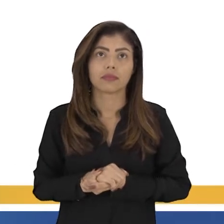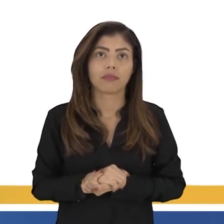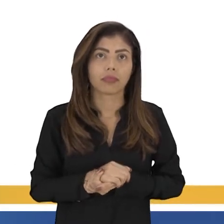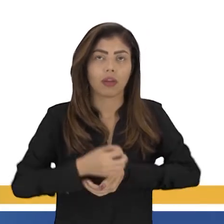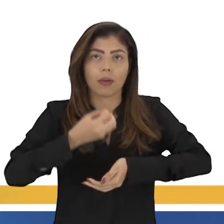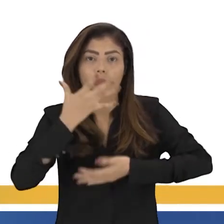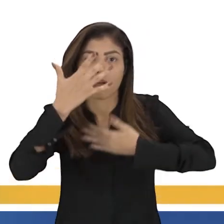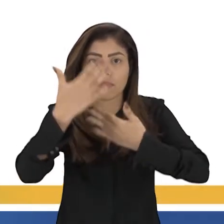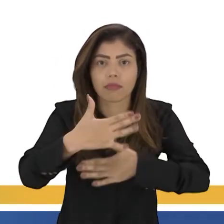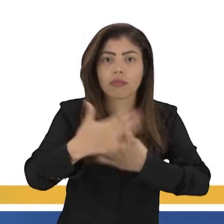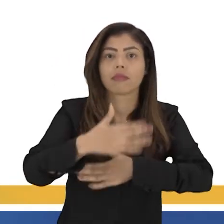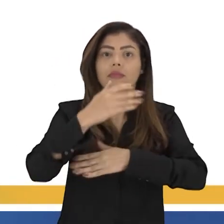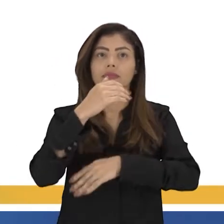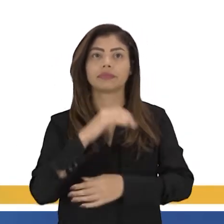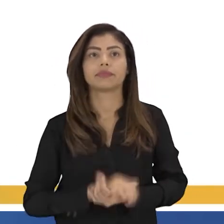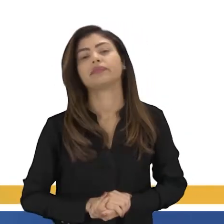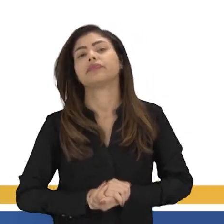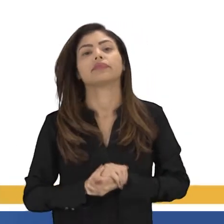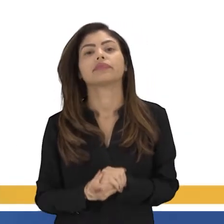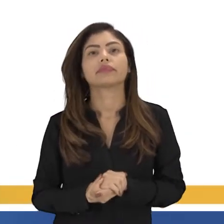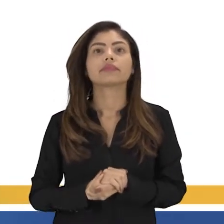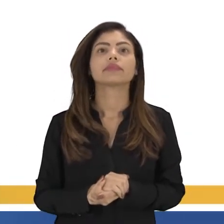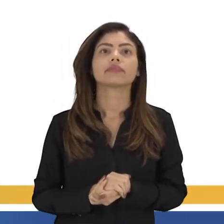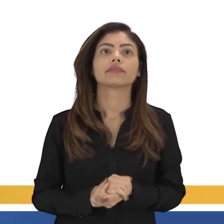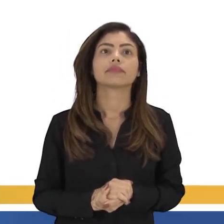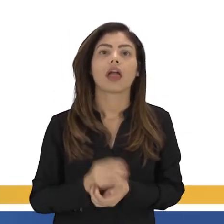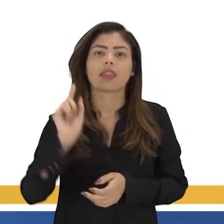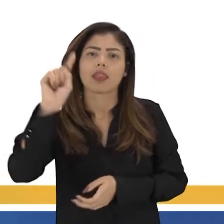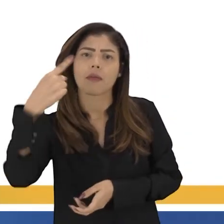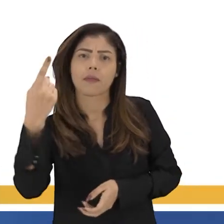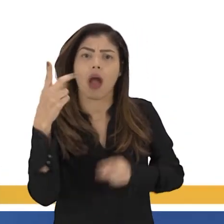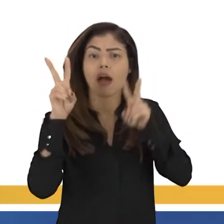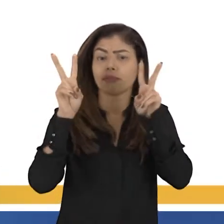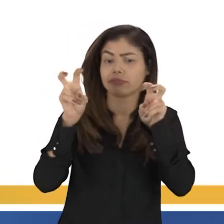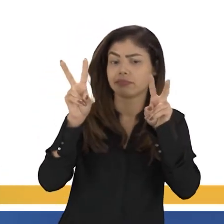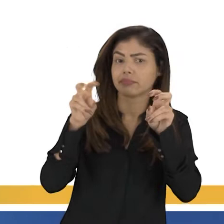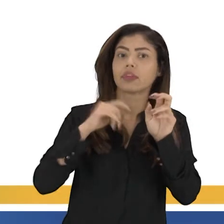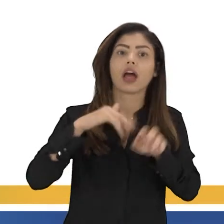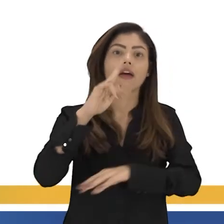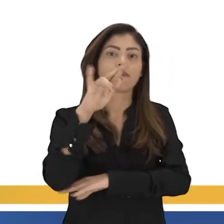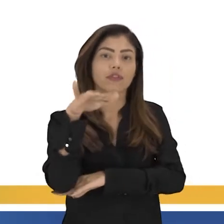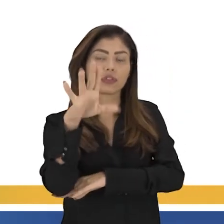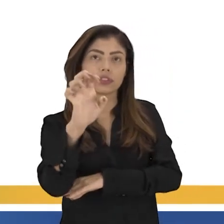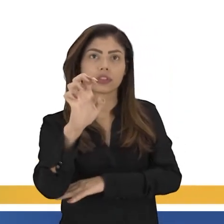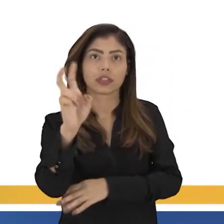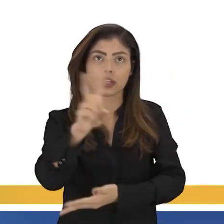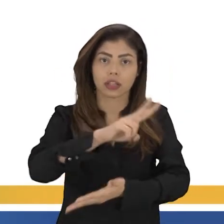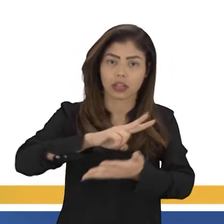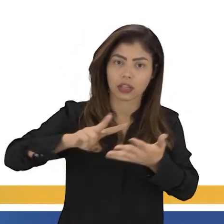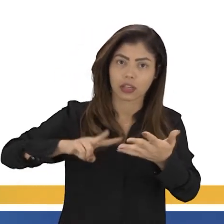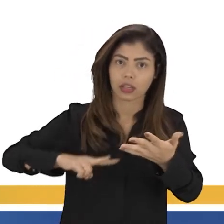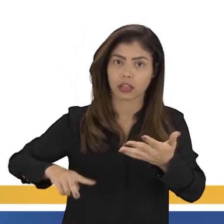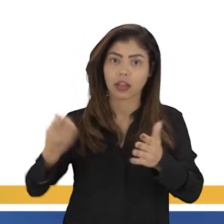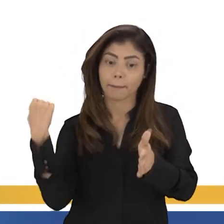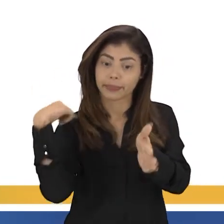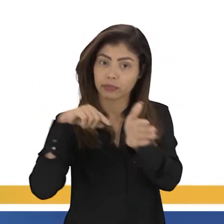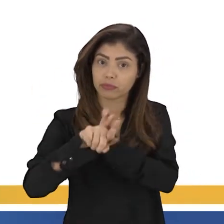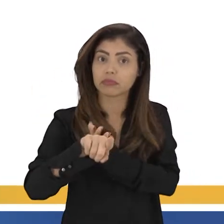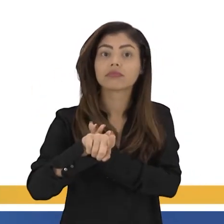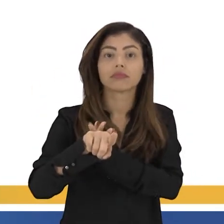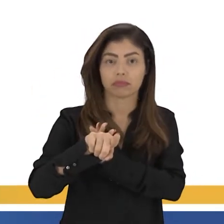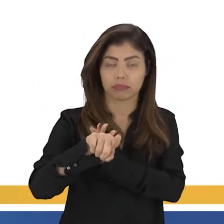uma boa prova de inglês, após ler o título e a fonte do texto, leia imediatamente a